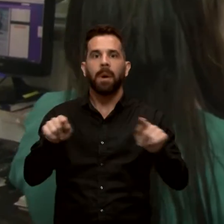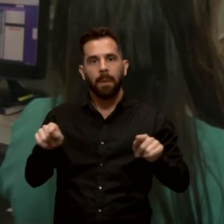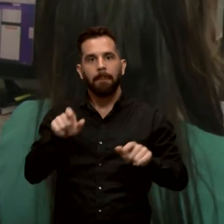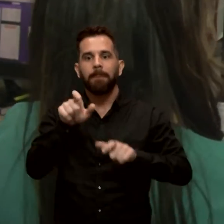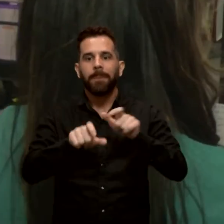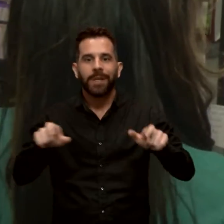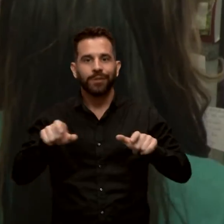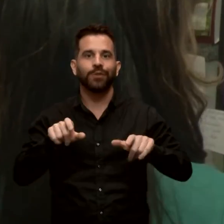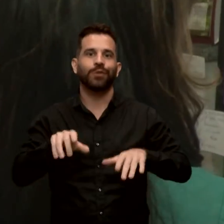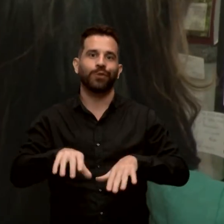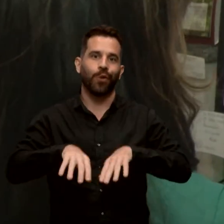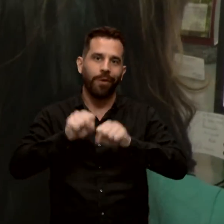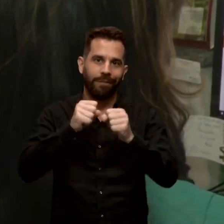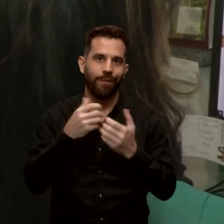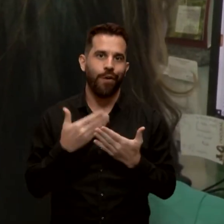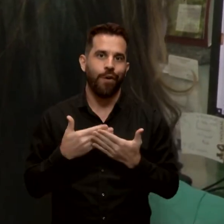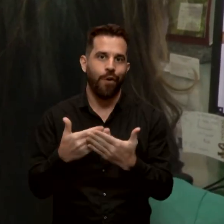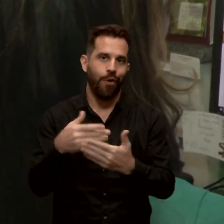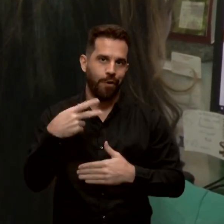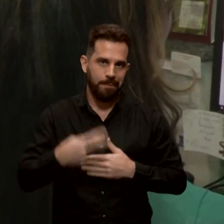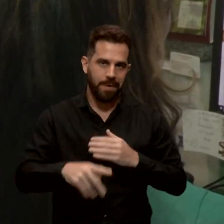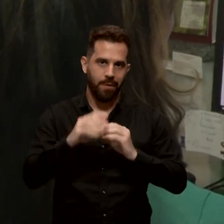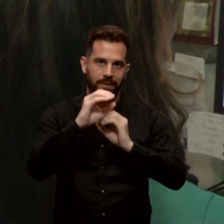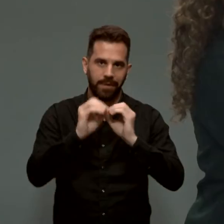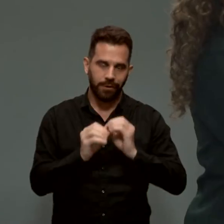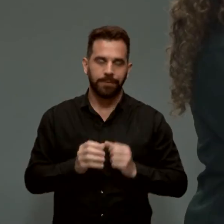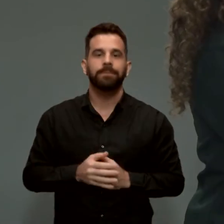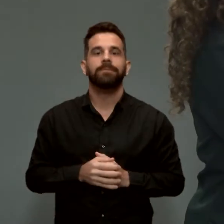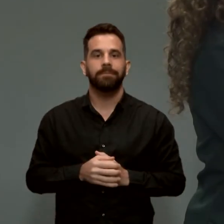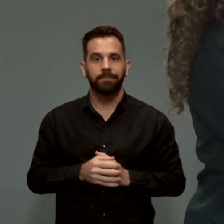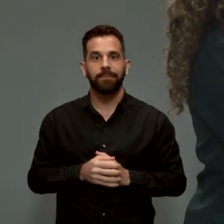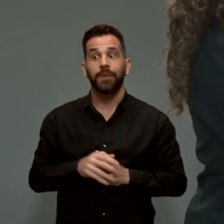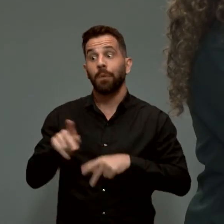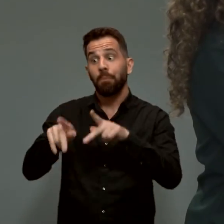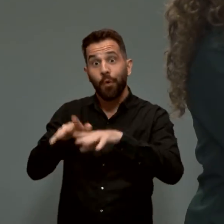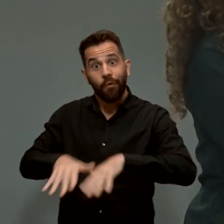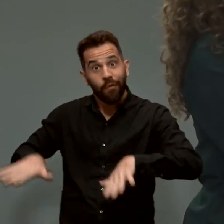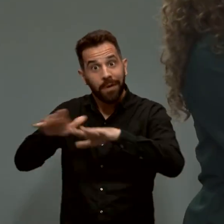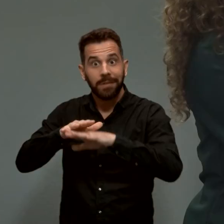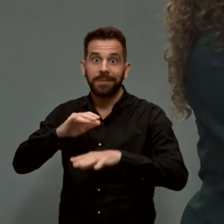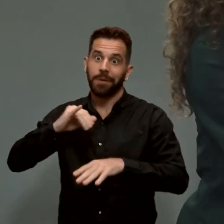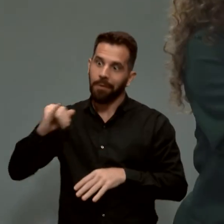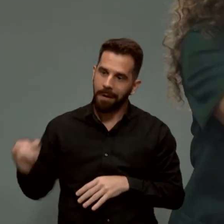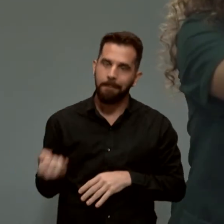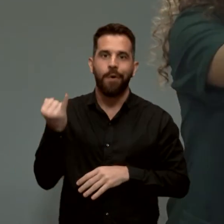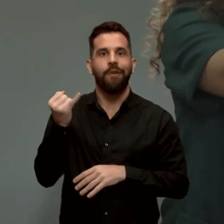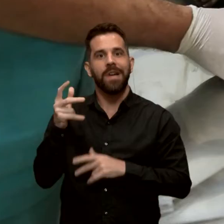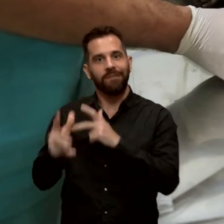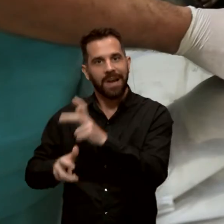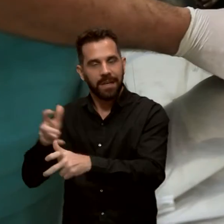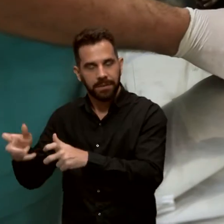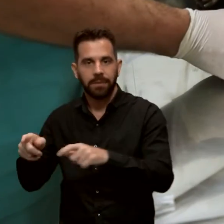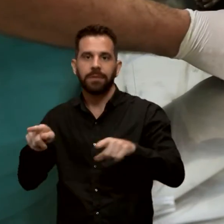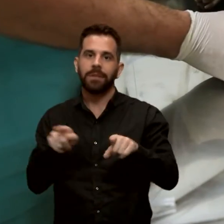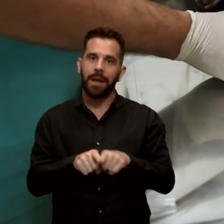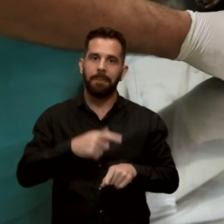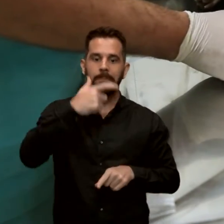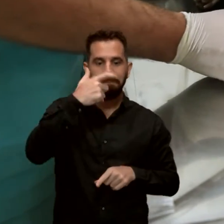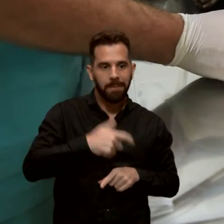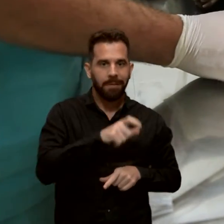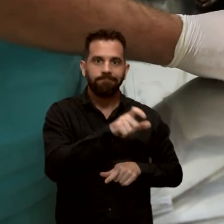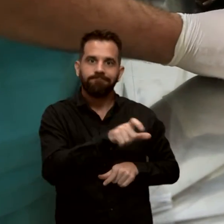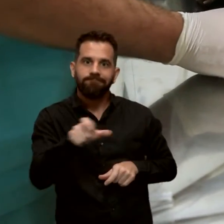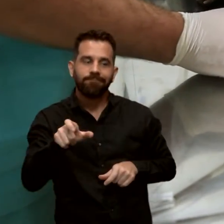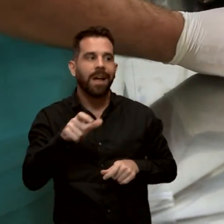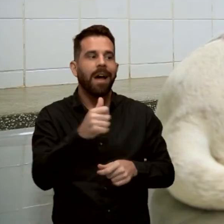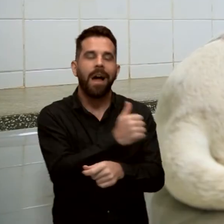A população se beneficia com o serviço e os estudantes com a prática. Alunos da pós-graduação participam